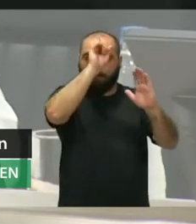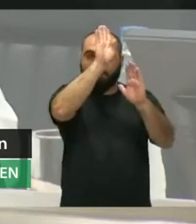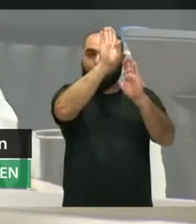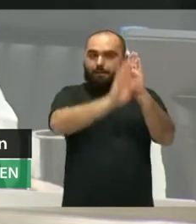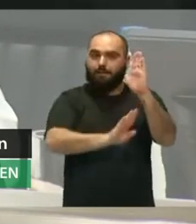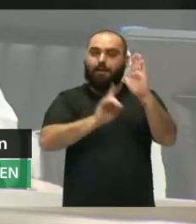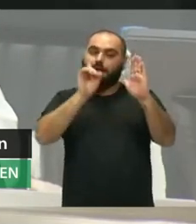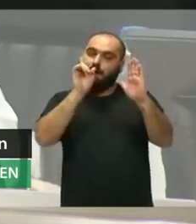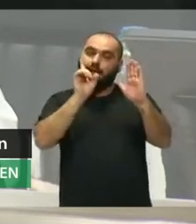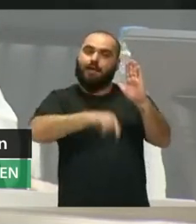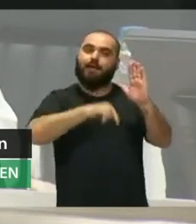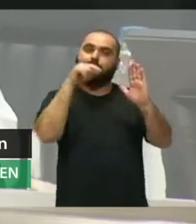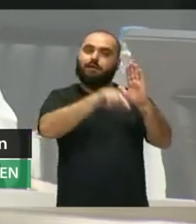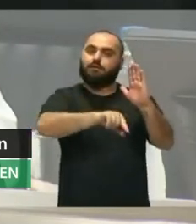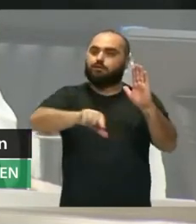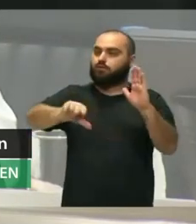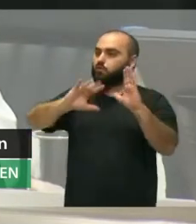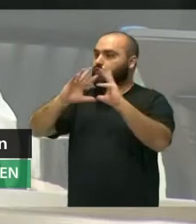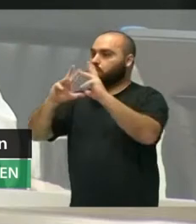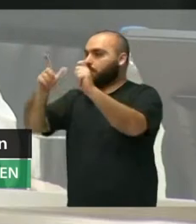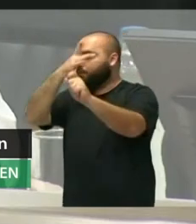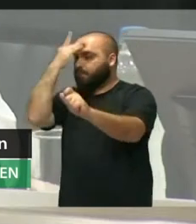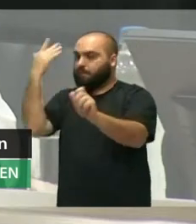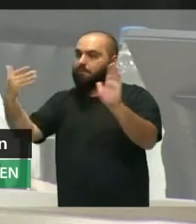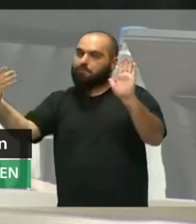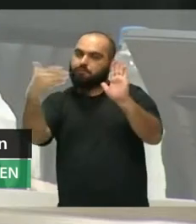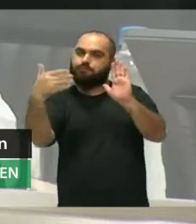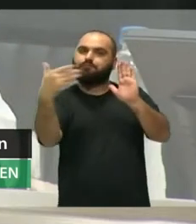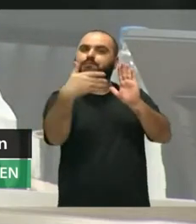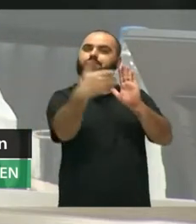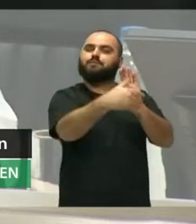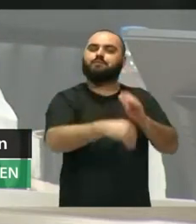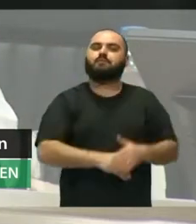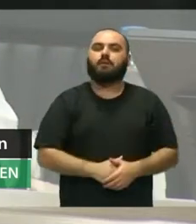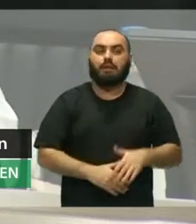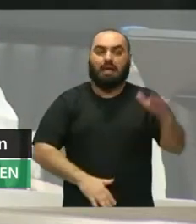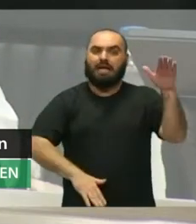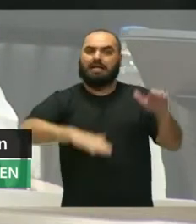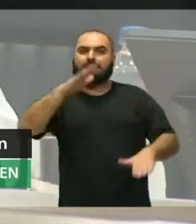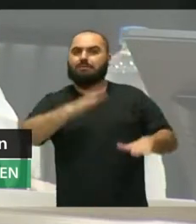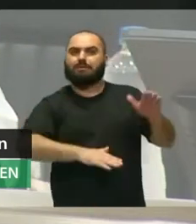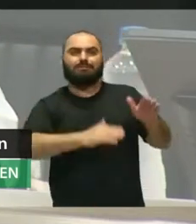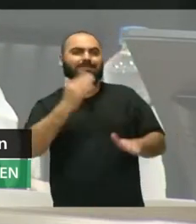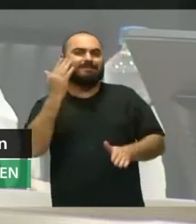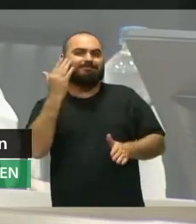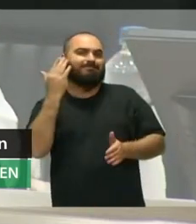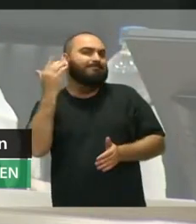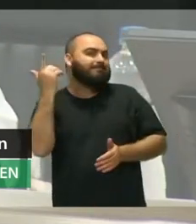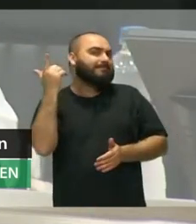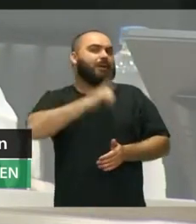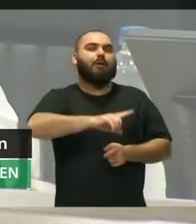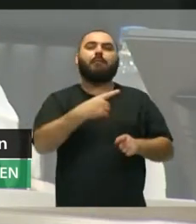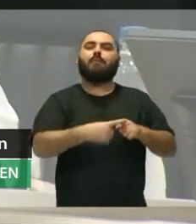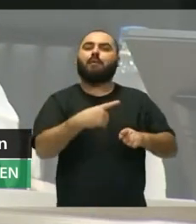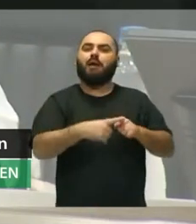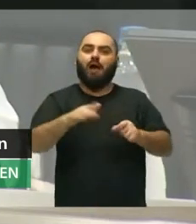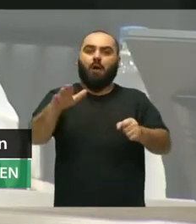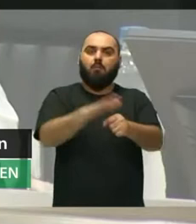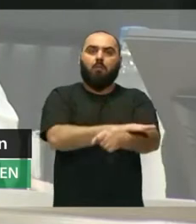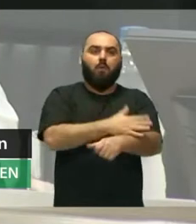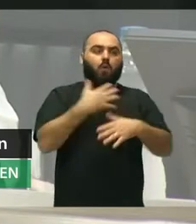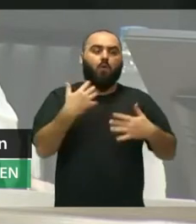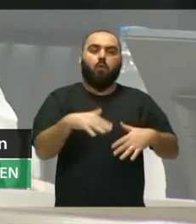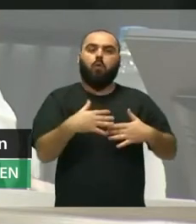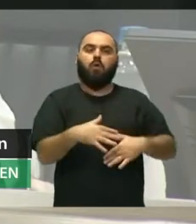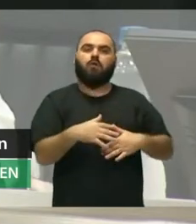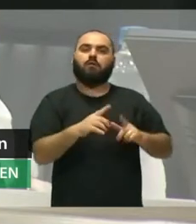essa, receber a todos. Se às vezes nós não conseguimos, porque estamos superlotados, nós